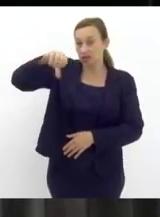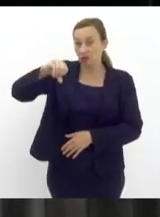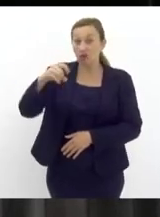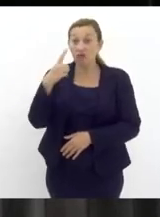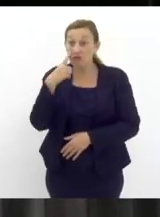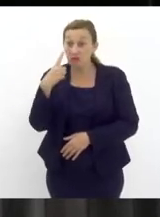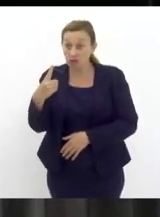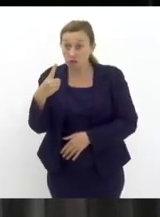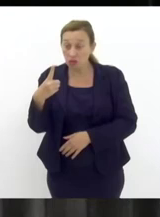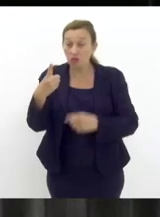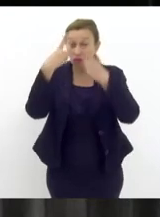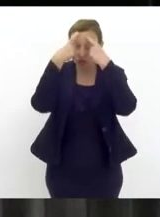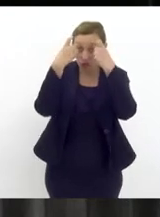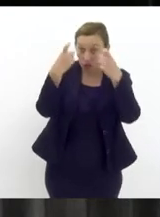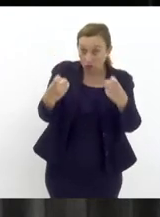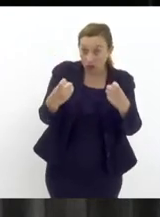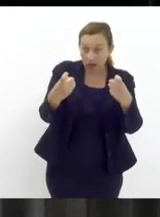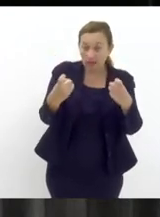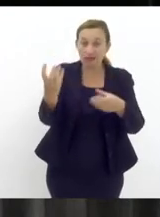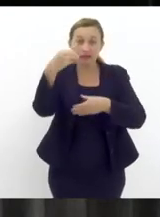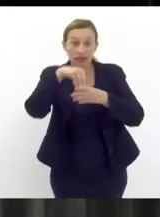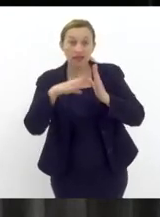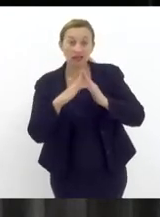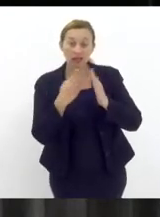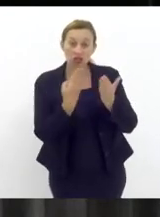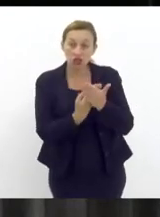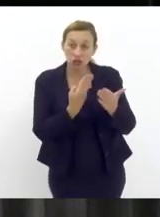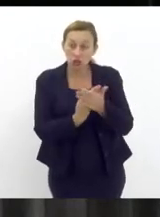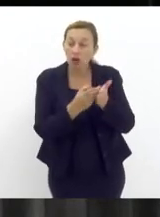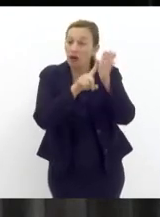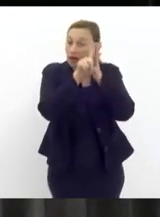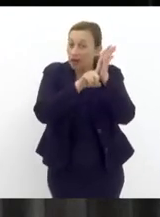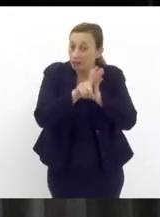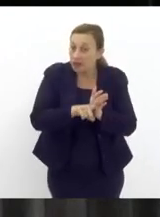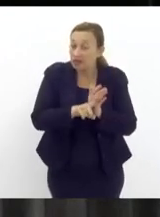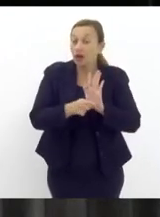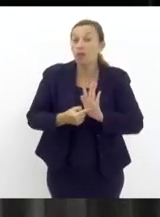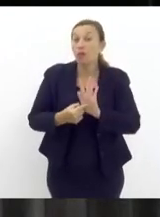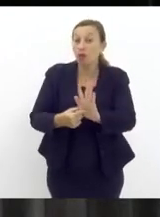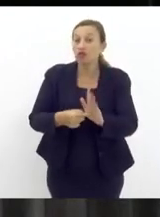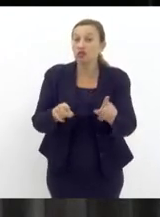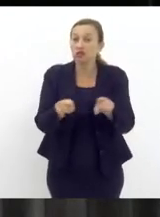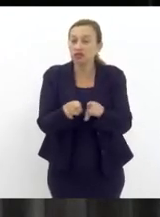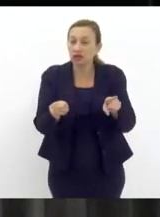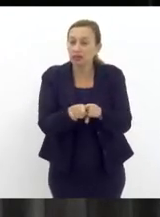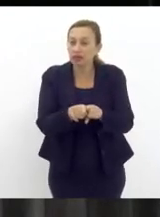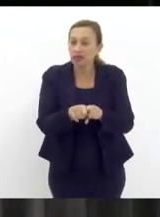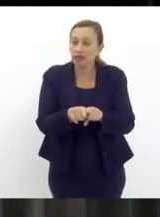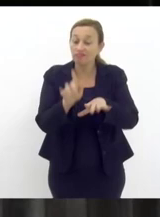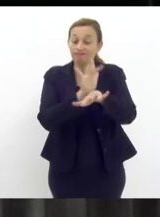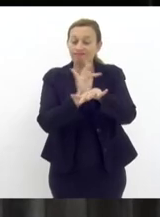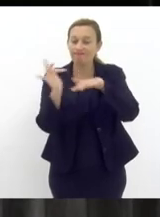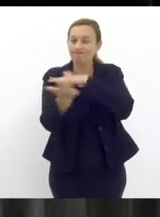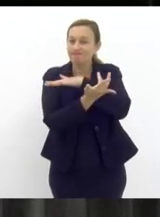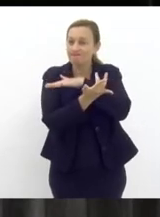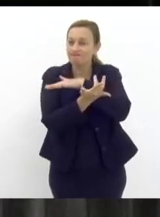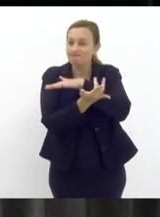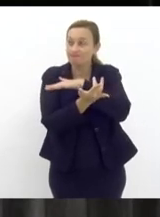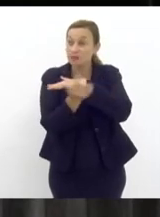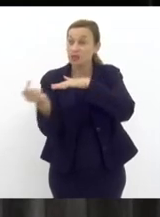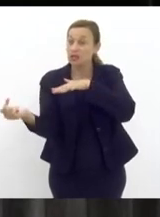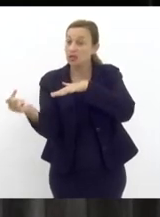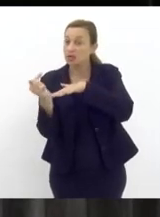visto casos de violências na escola e a pesquisa apontou ainda que nas redes sociais